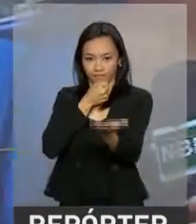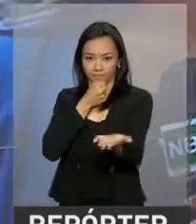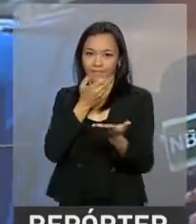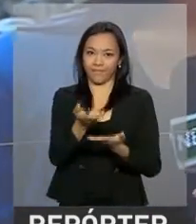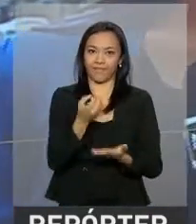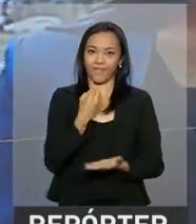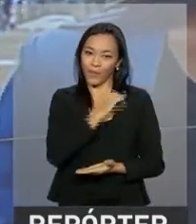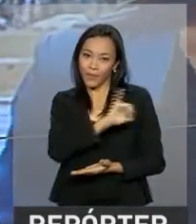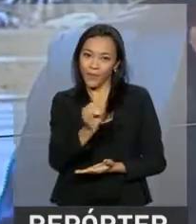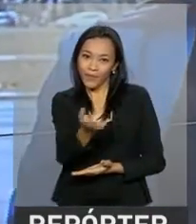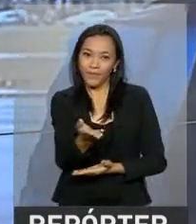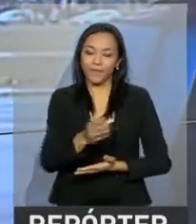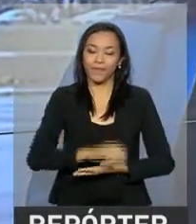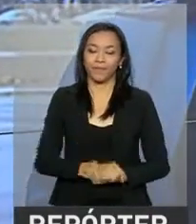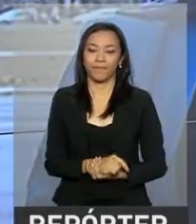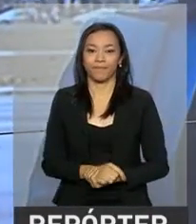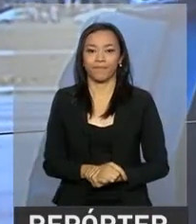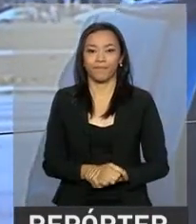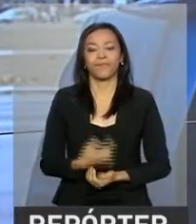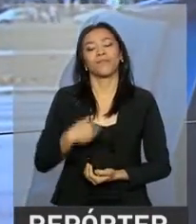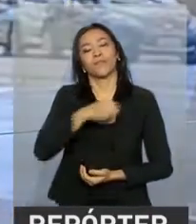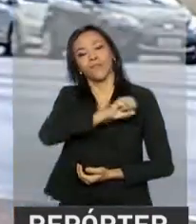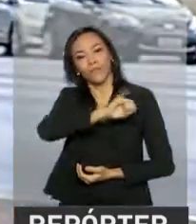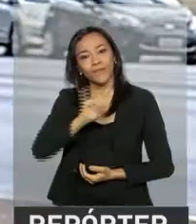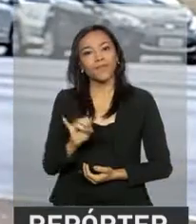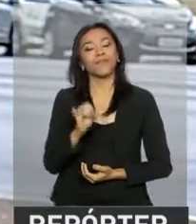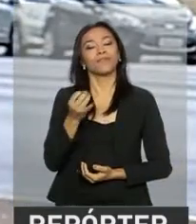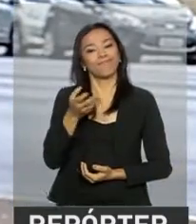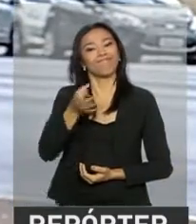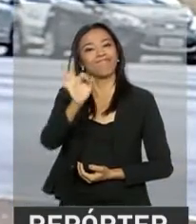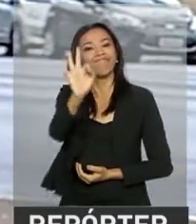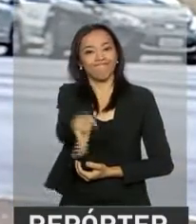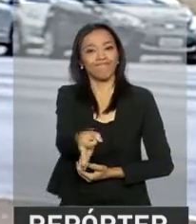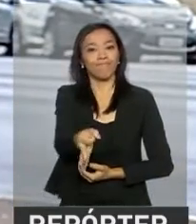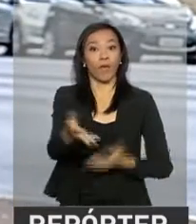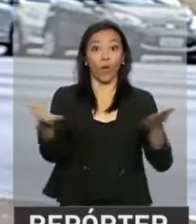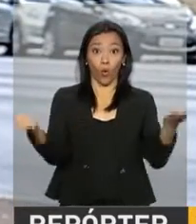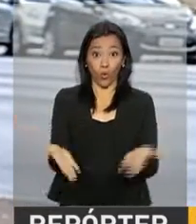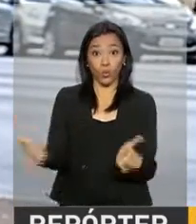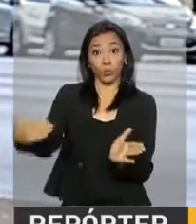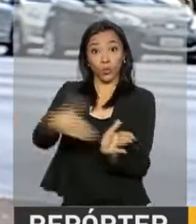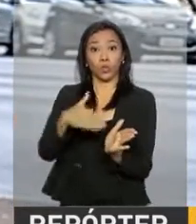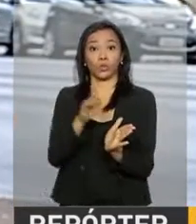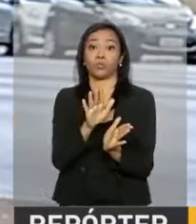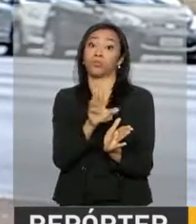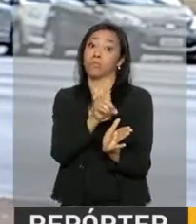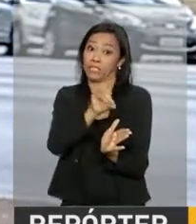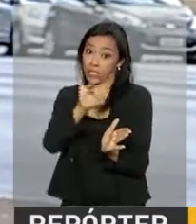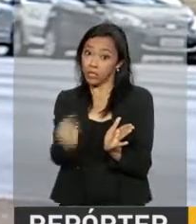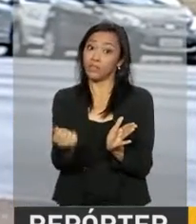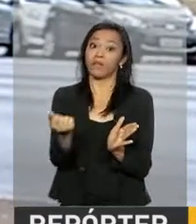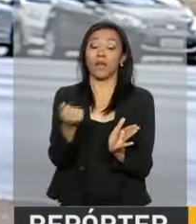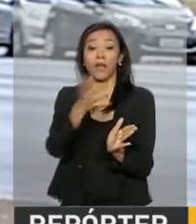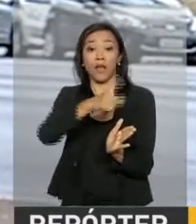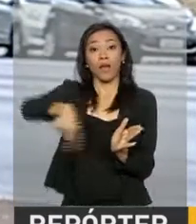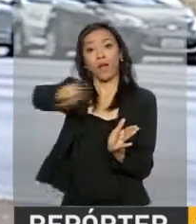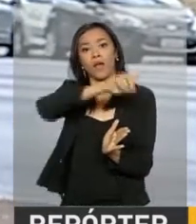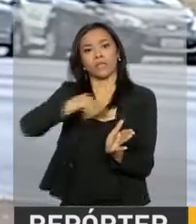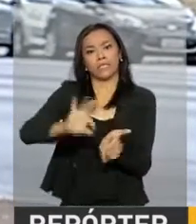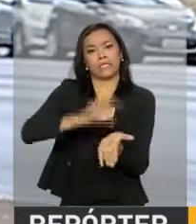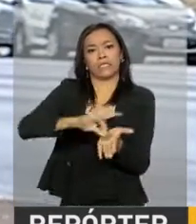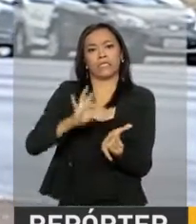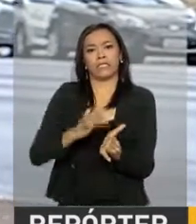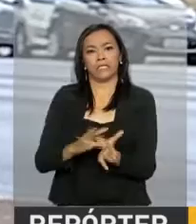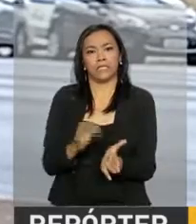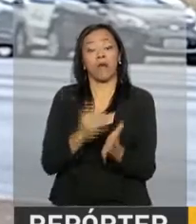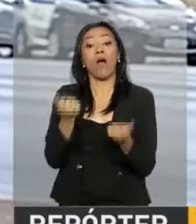Olá, Gabriela. Oi, José Luiz. Exatamente. Hoje é o último dia para os estudantes concluírem a inscrição